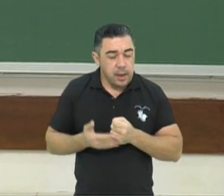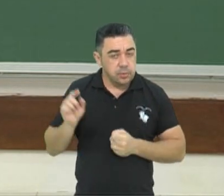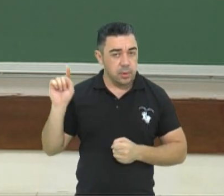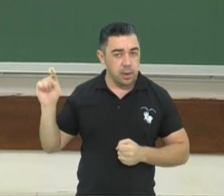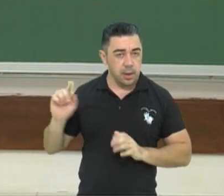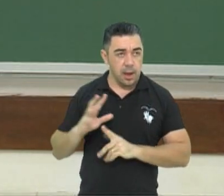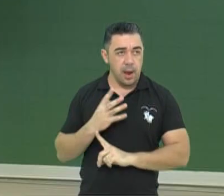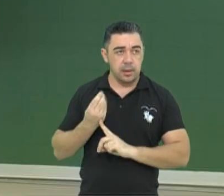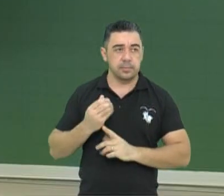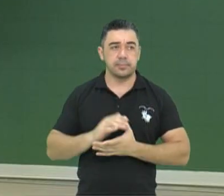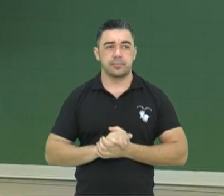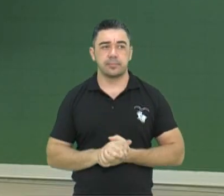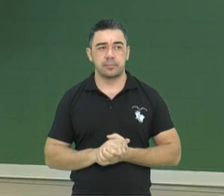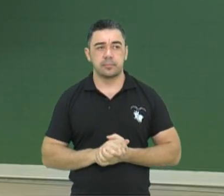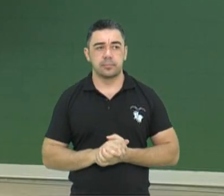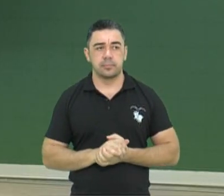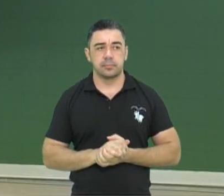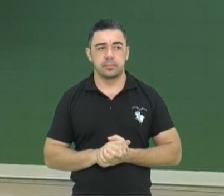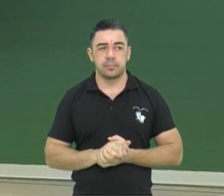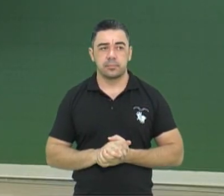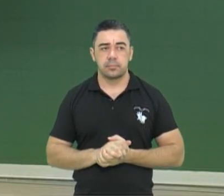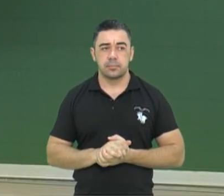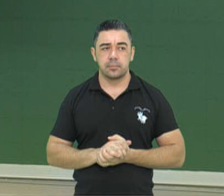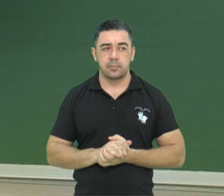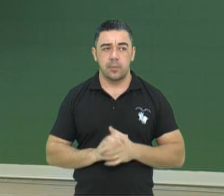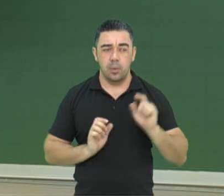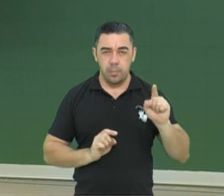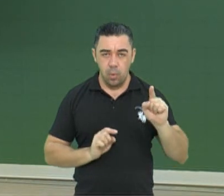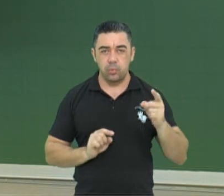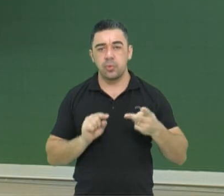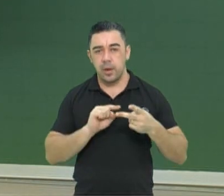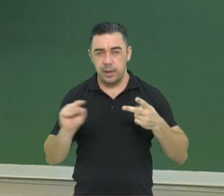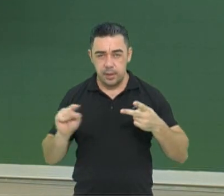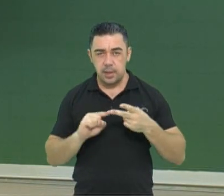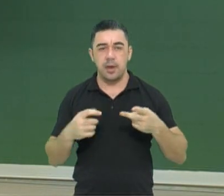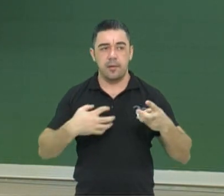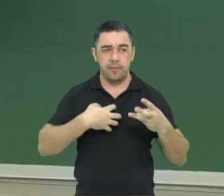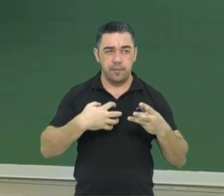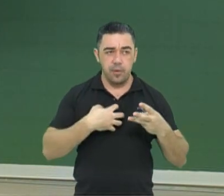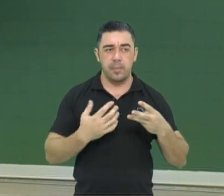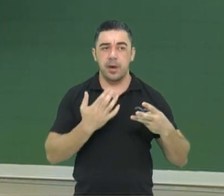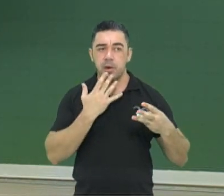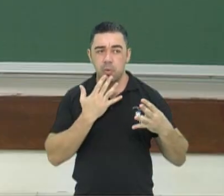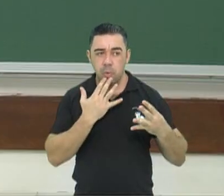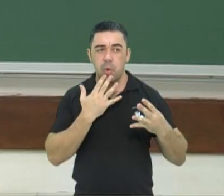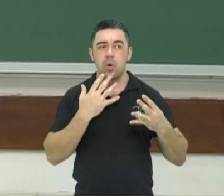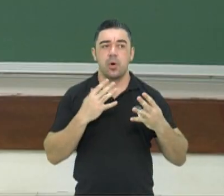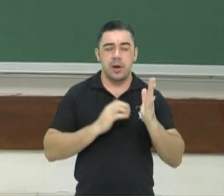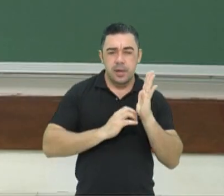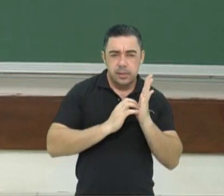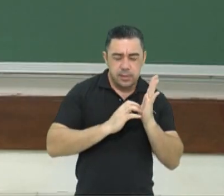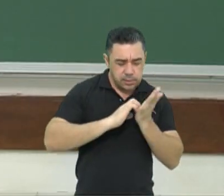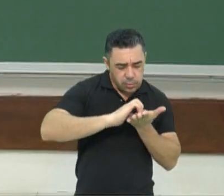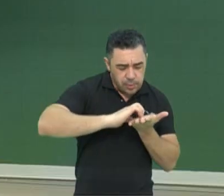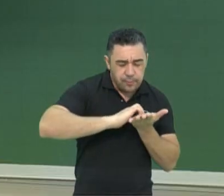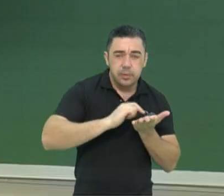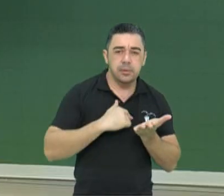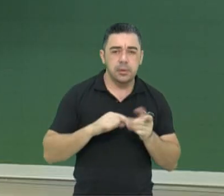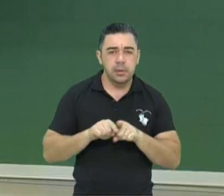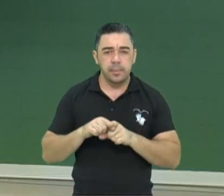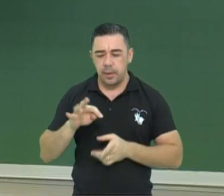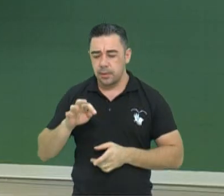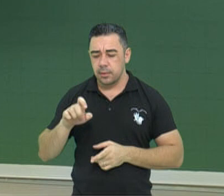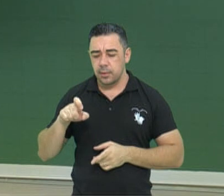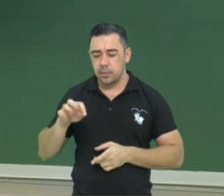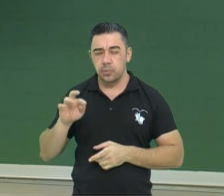arte. Elemento estrutural da arte é o ponto, a linha, a forma, a cor, superfície e textura. E que forma eu posso fazer com que você